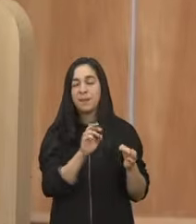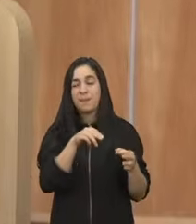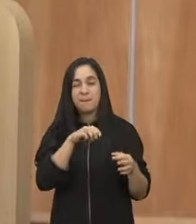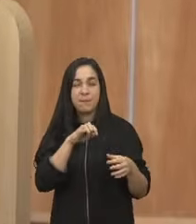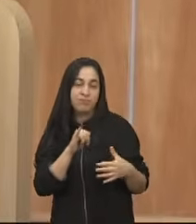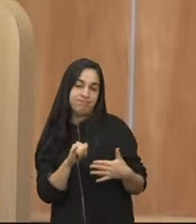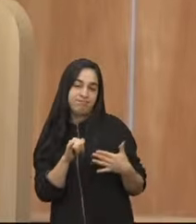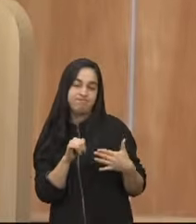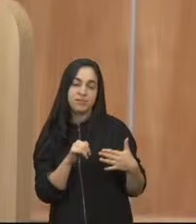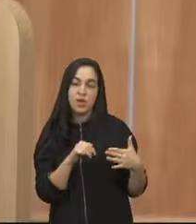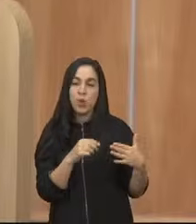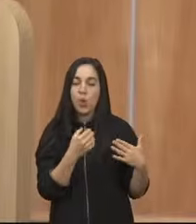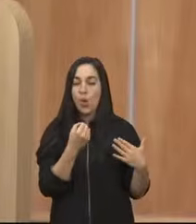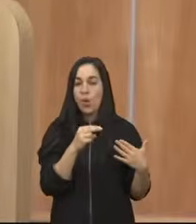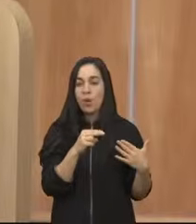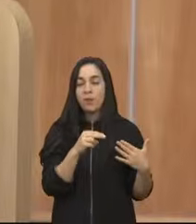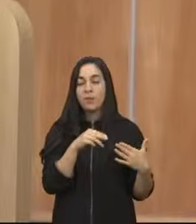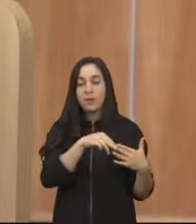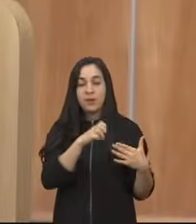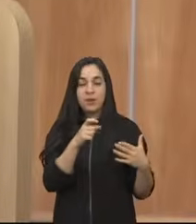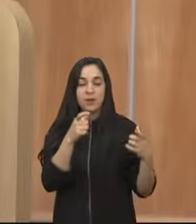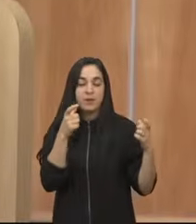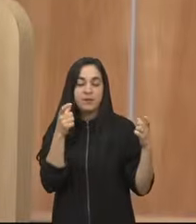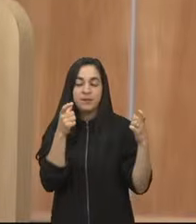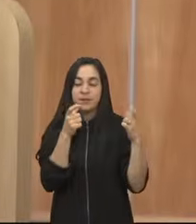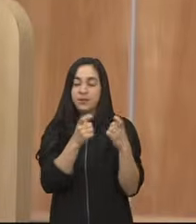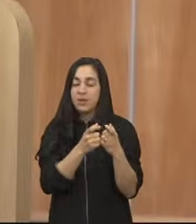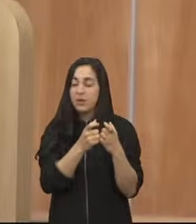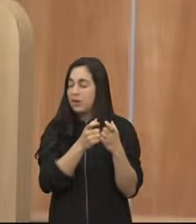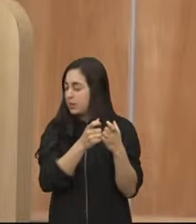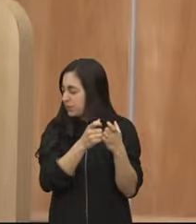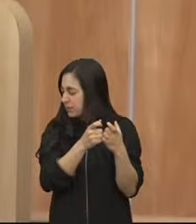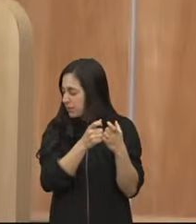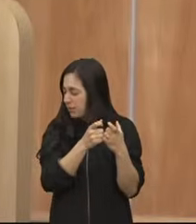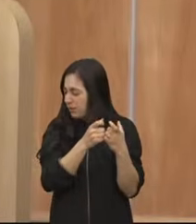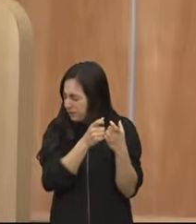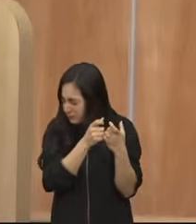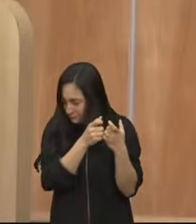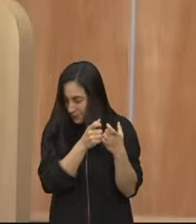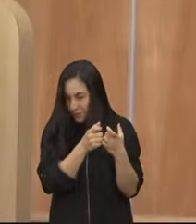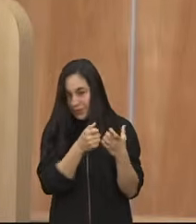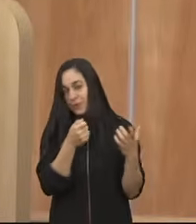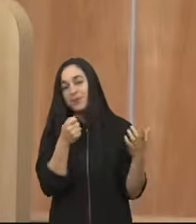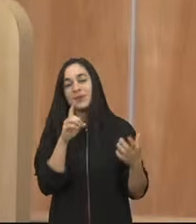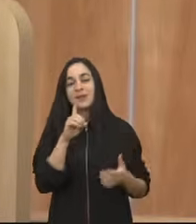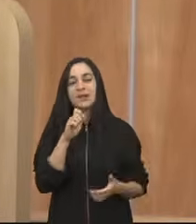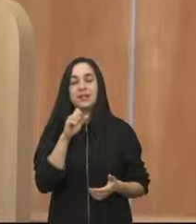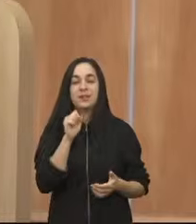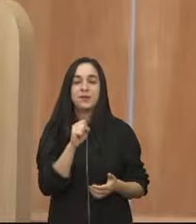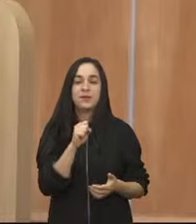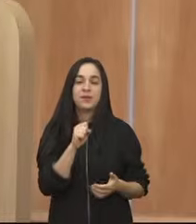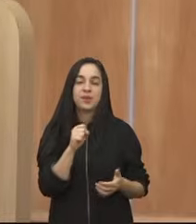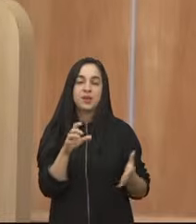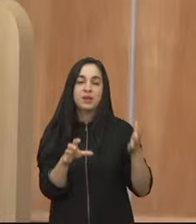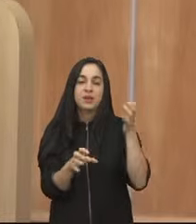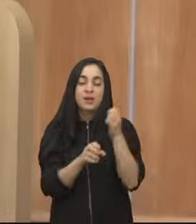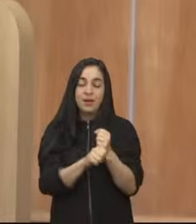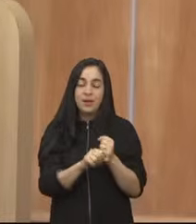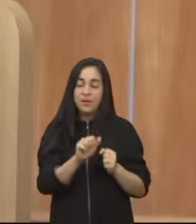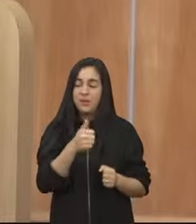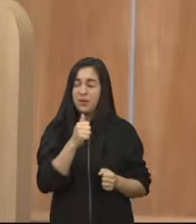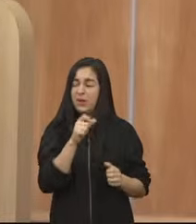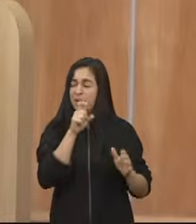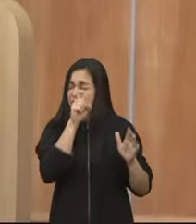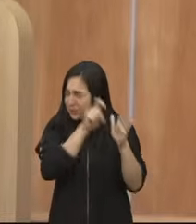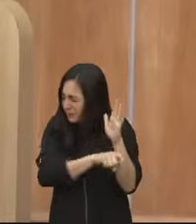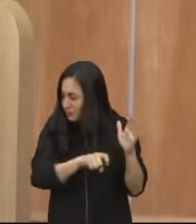esse aumento do ISS. E é verdade, porque elas contribuem pelo DAS. O DAS é uma guia que consolida 11 tributos. Mas